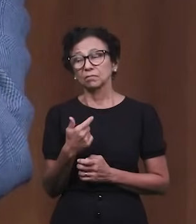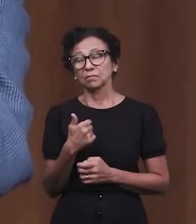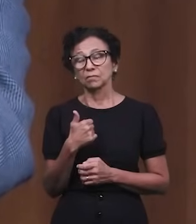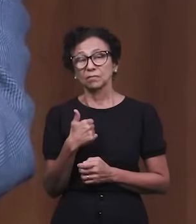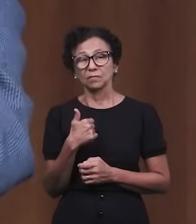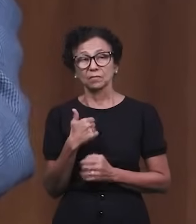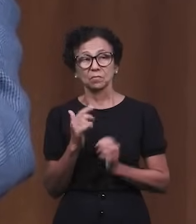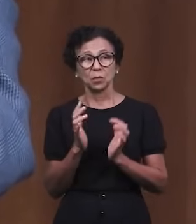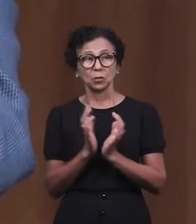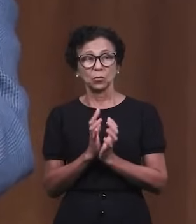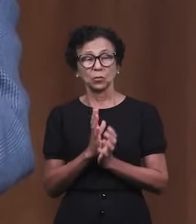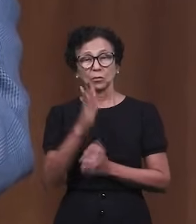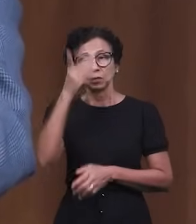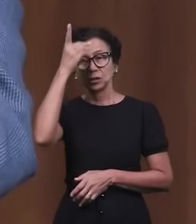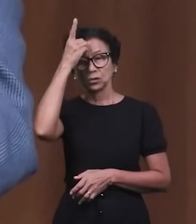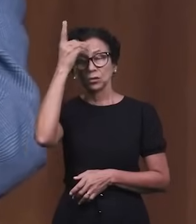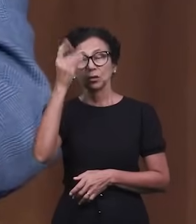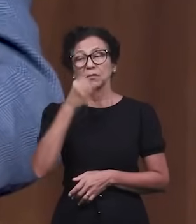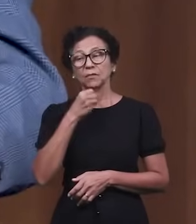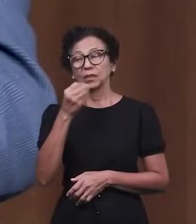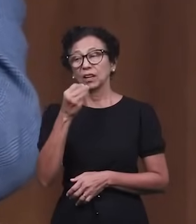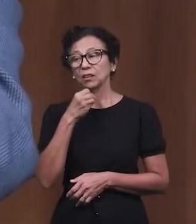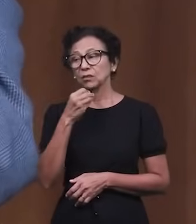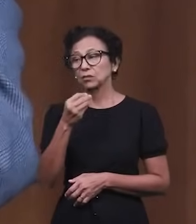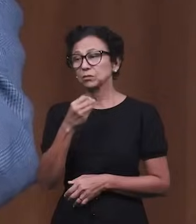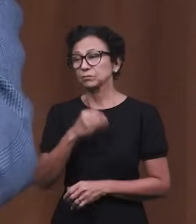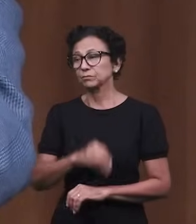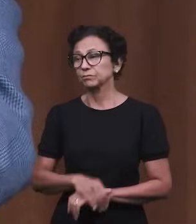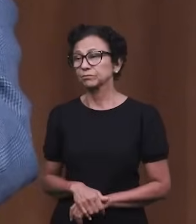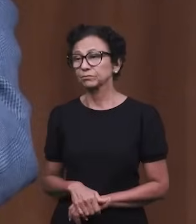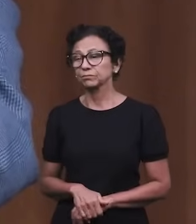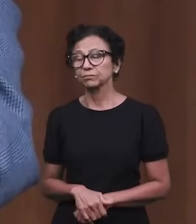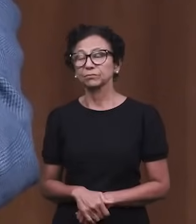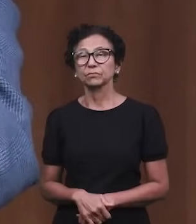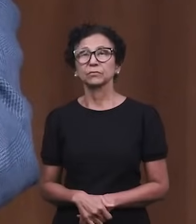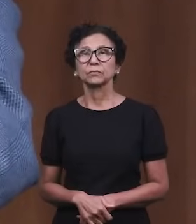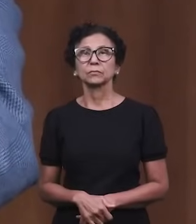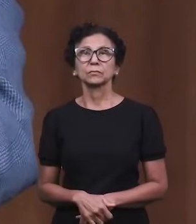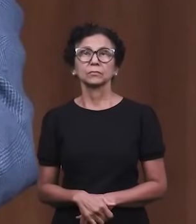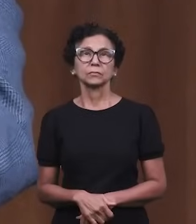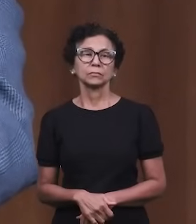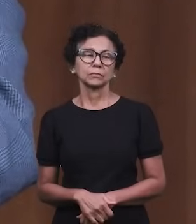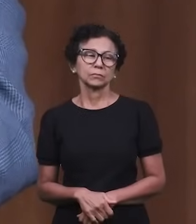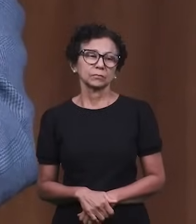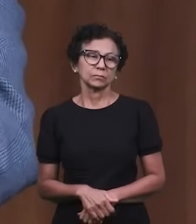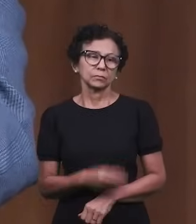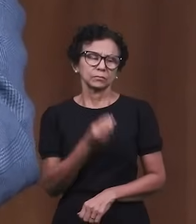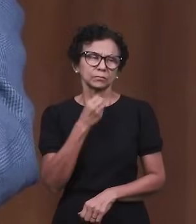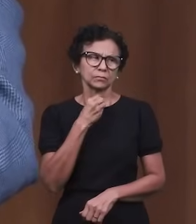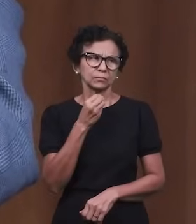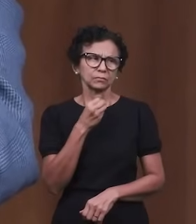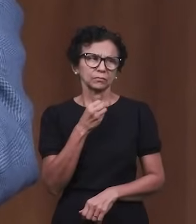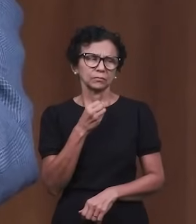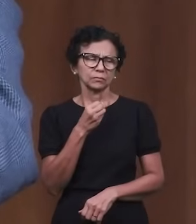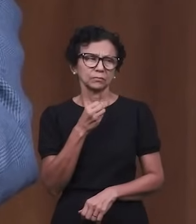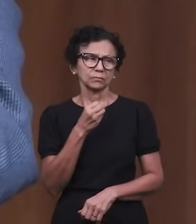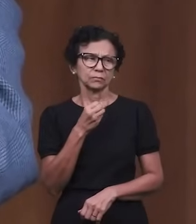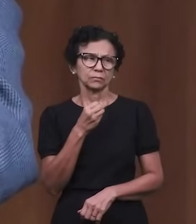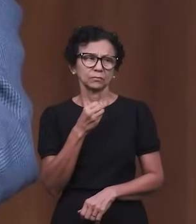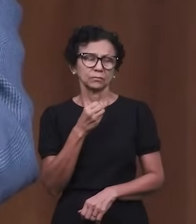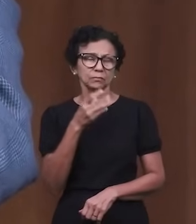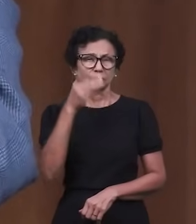grupo, pastor, mas eu tenho meu grupo, mas o meu grupo é muito pobre em dons. Sim, mas pobre em dons, o que você tem que